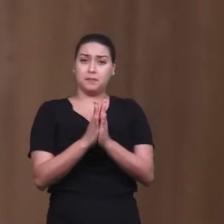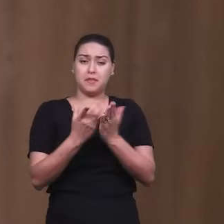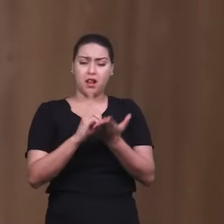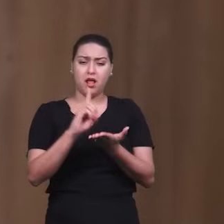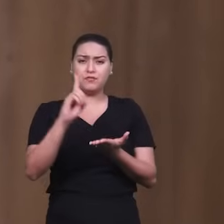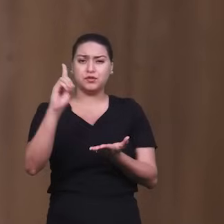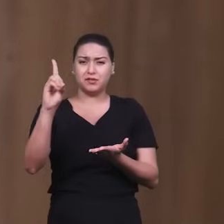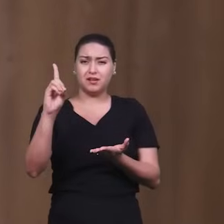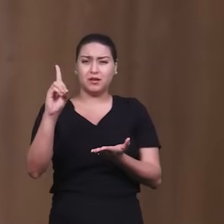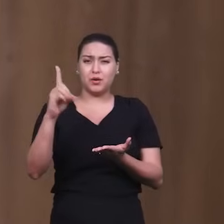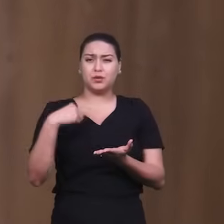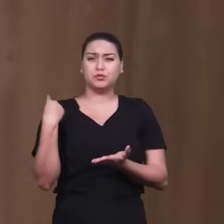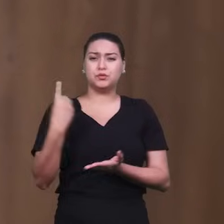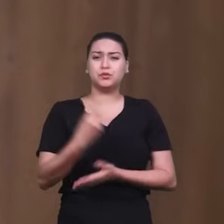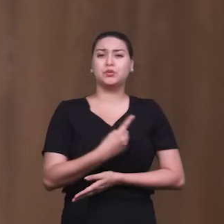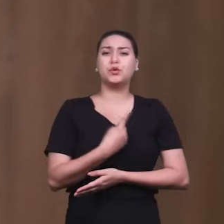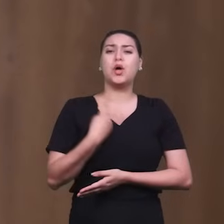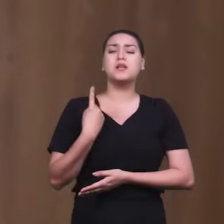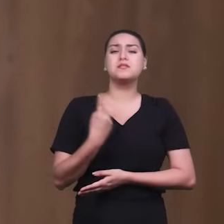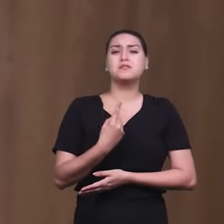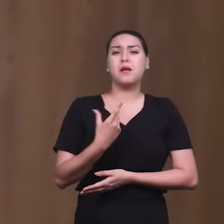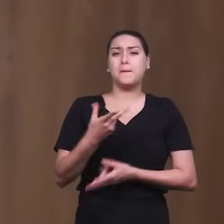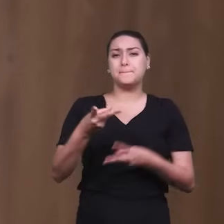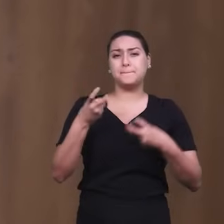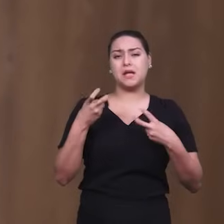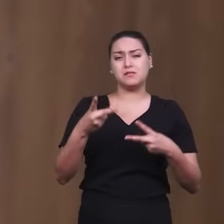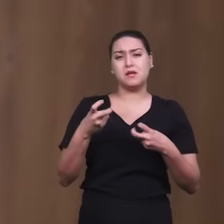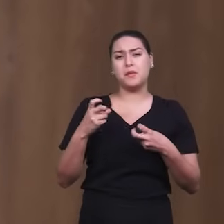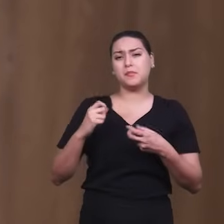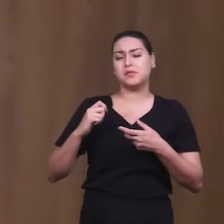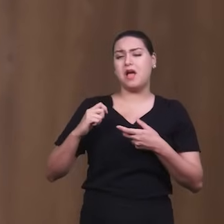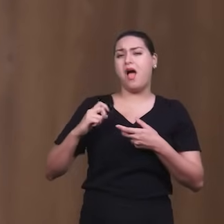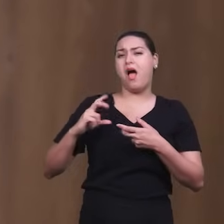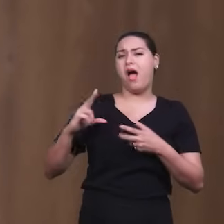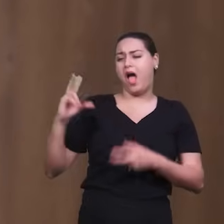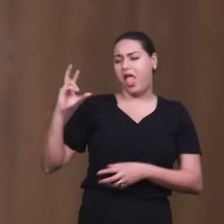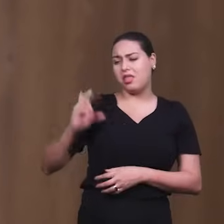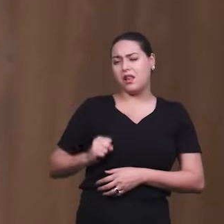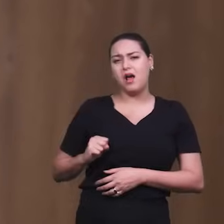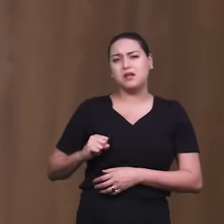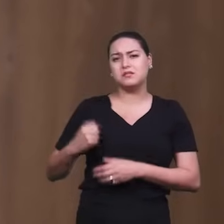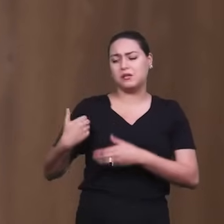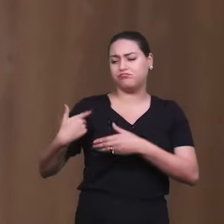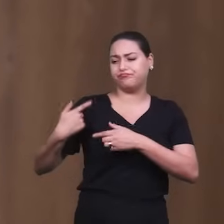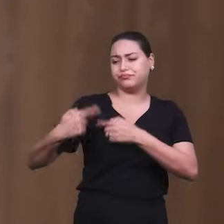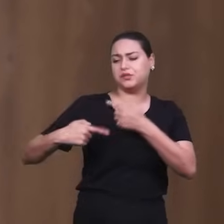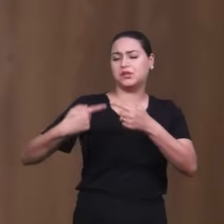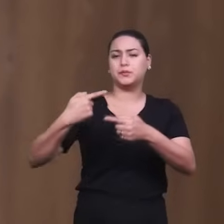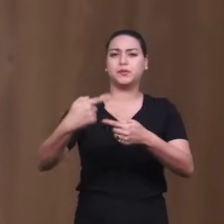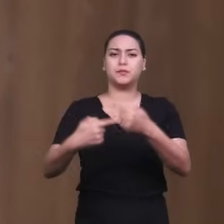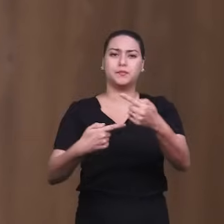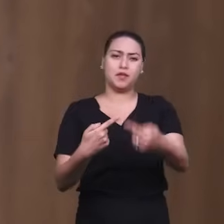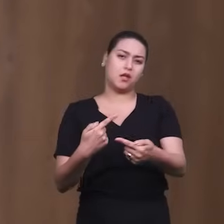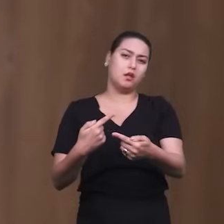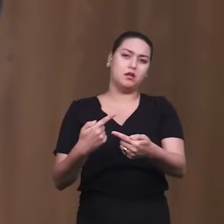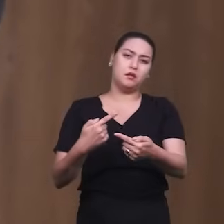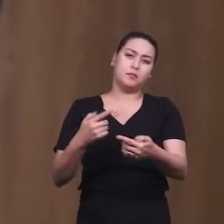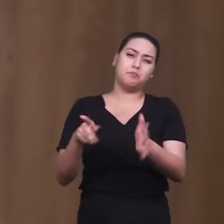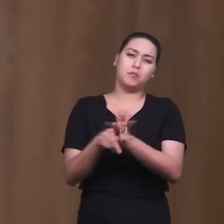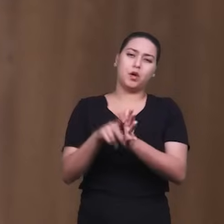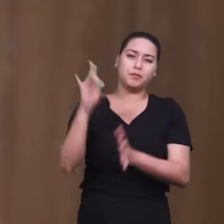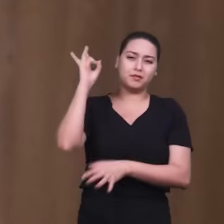que na palavra de Deus nós vamos ver essa herança, digamos agora uma herança